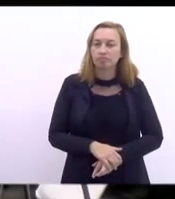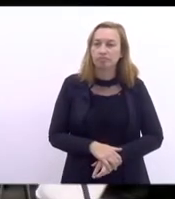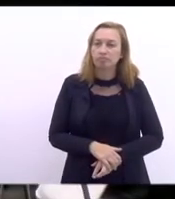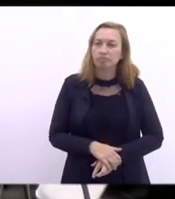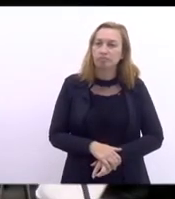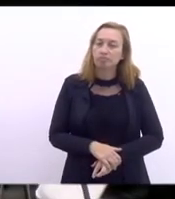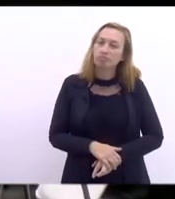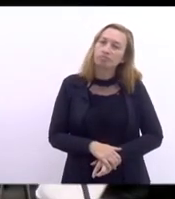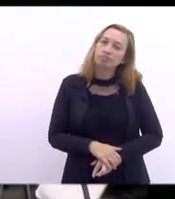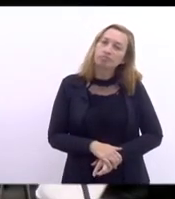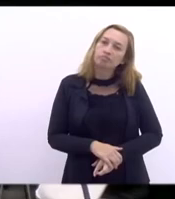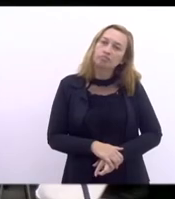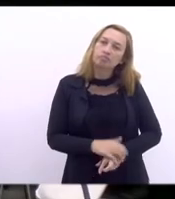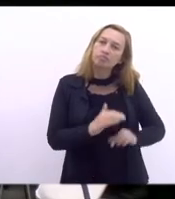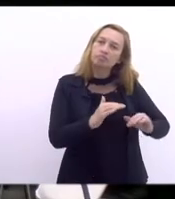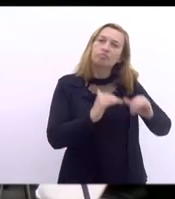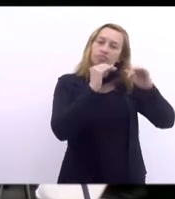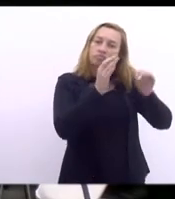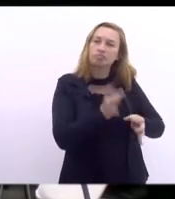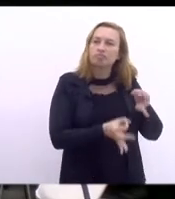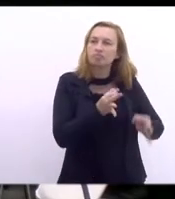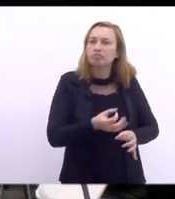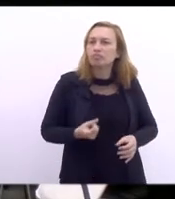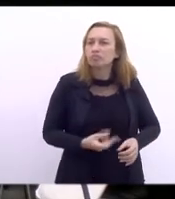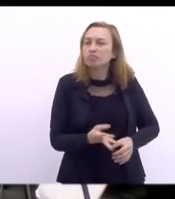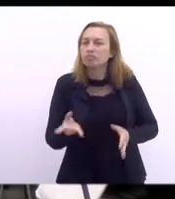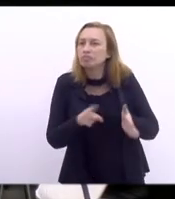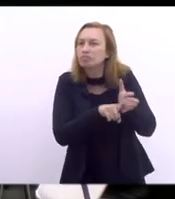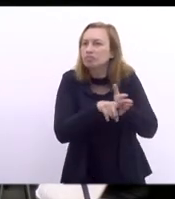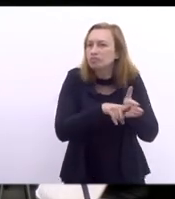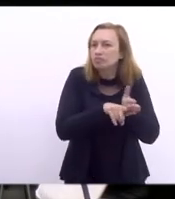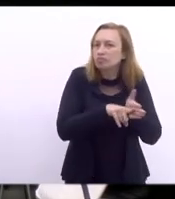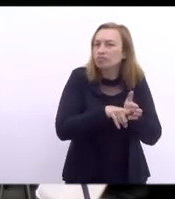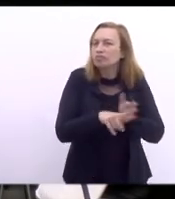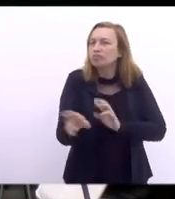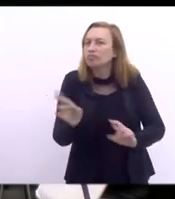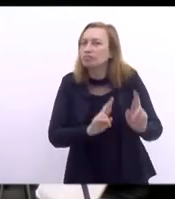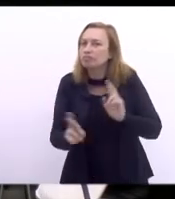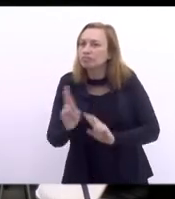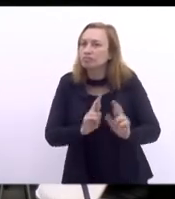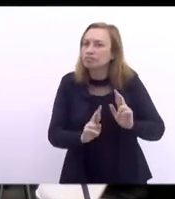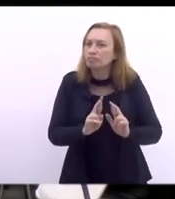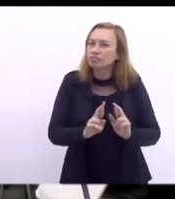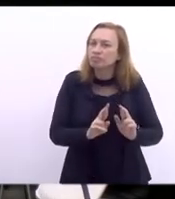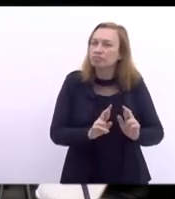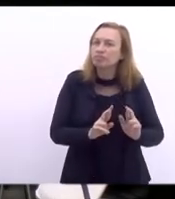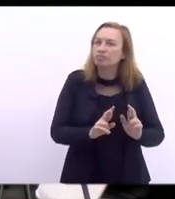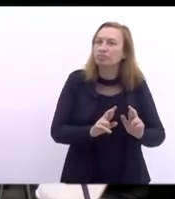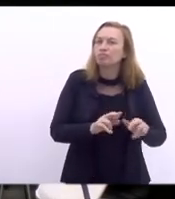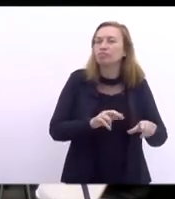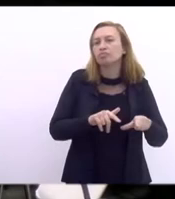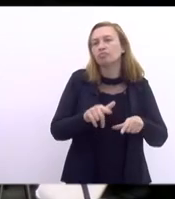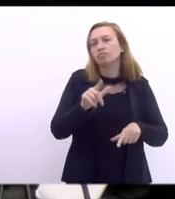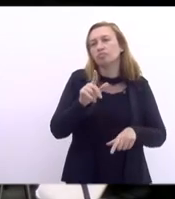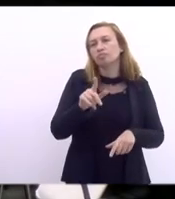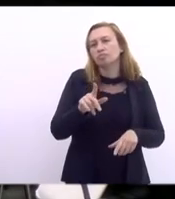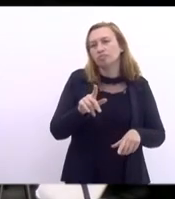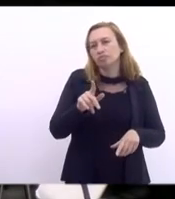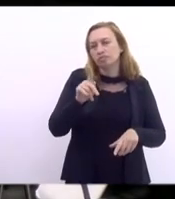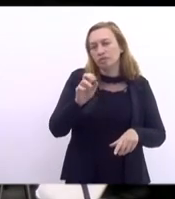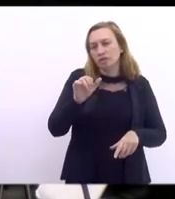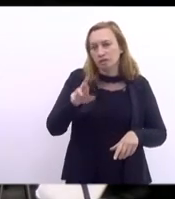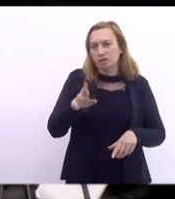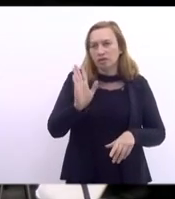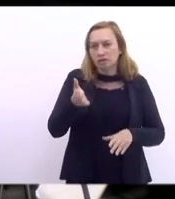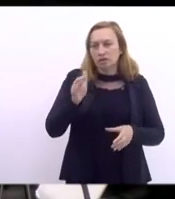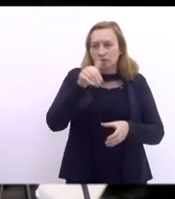não tem uma quantidade de inspeções em relação ao a operação delaware e já